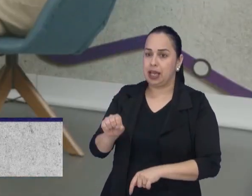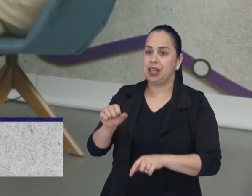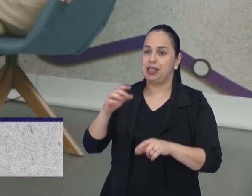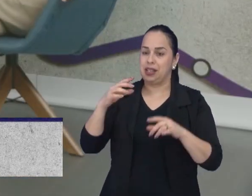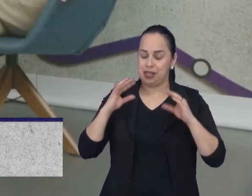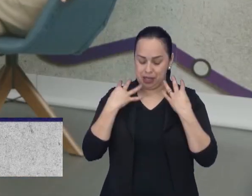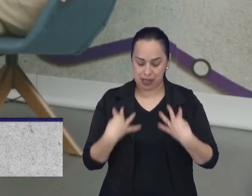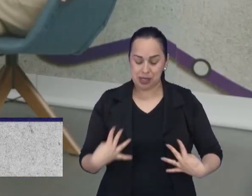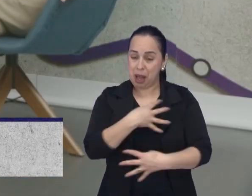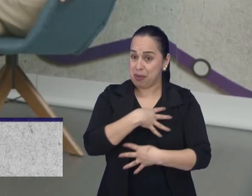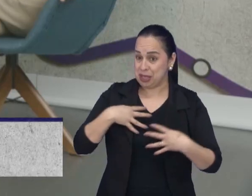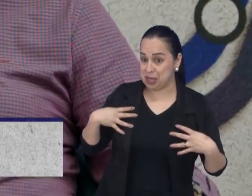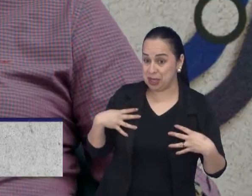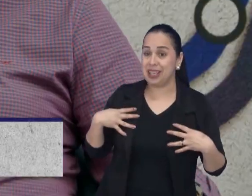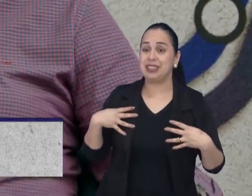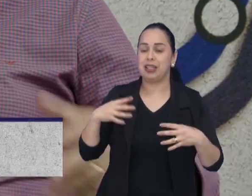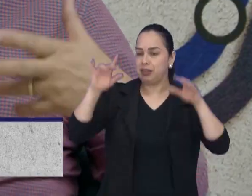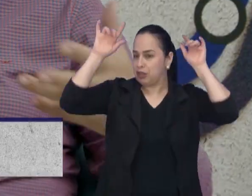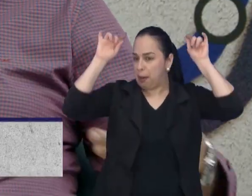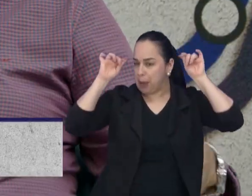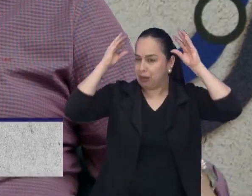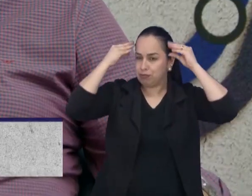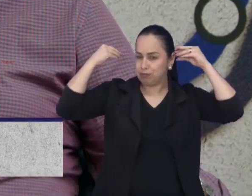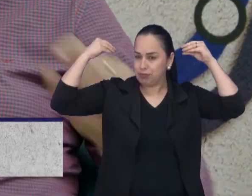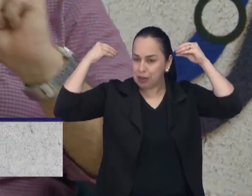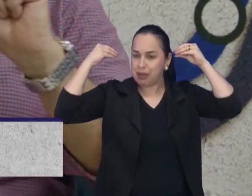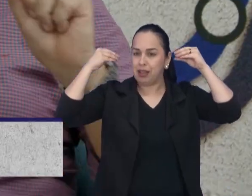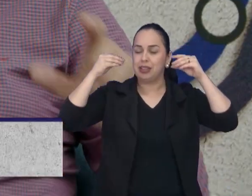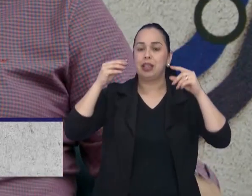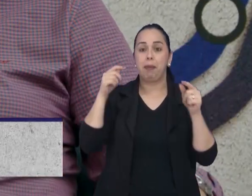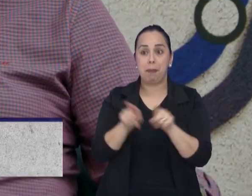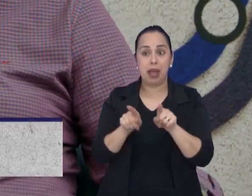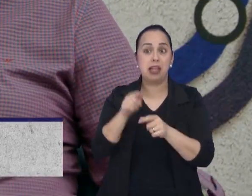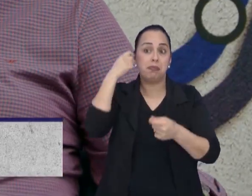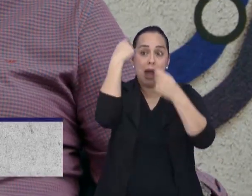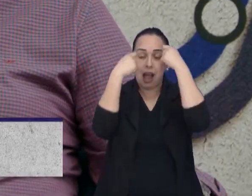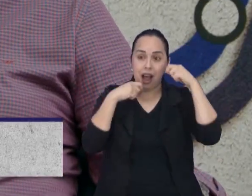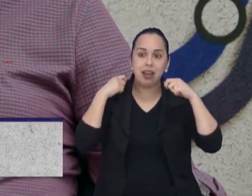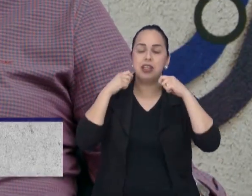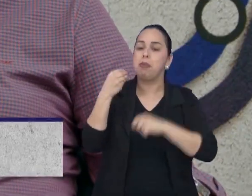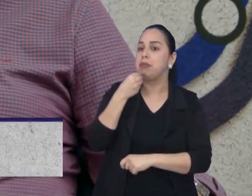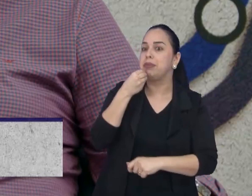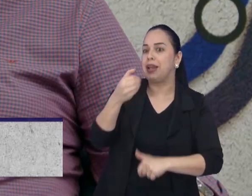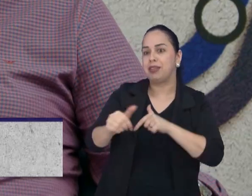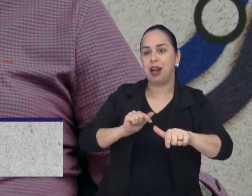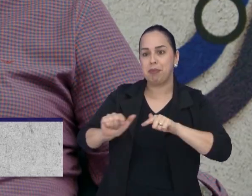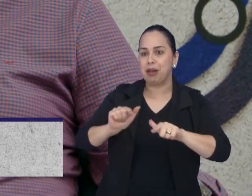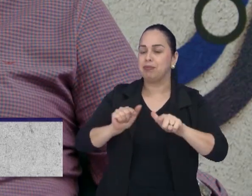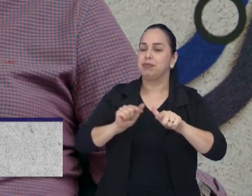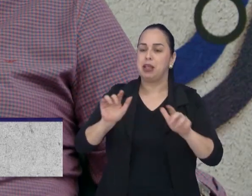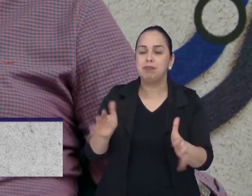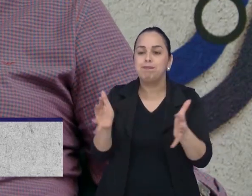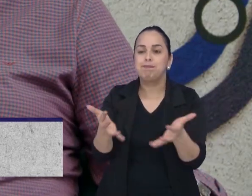As camisas, chapéu de palha, tudo isso, as maquiagens também, né? Exato. Tudo isso impulsiona o